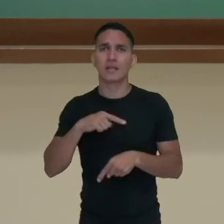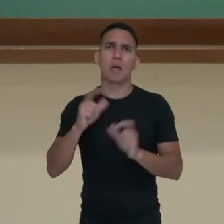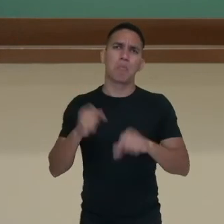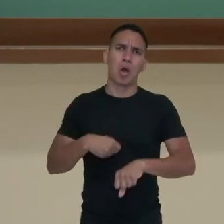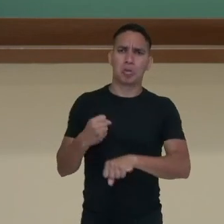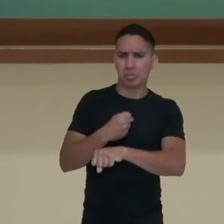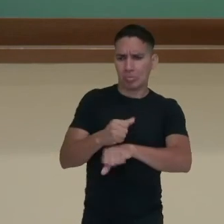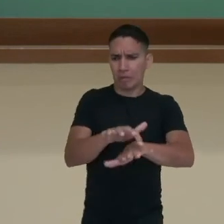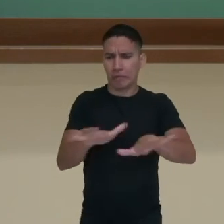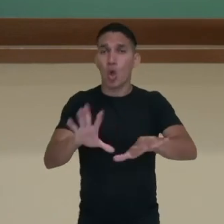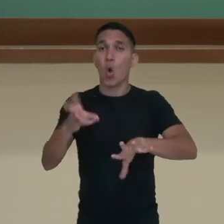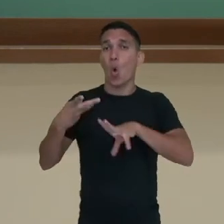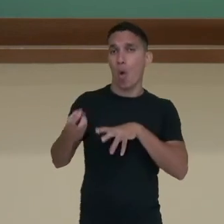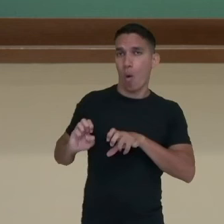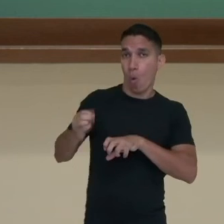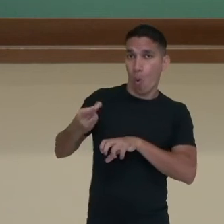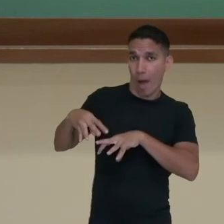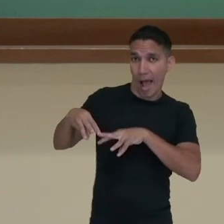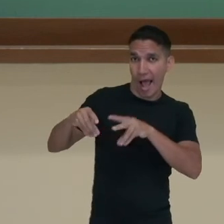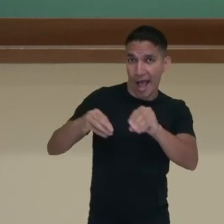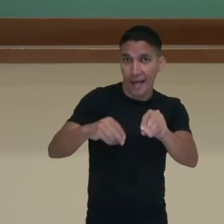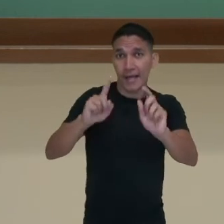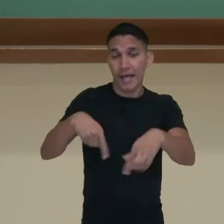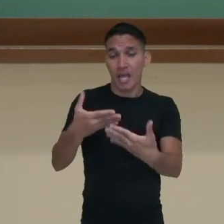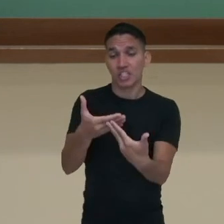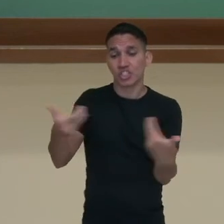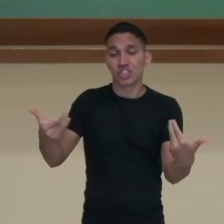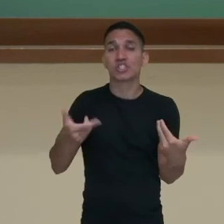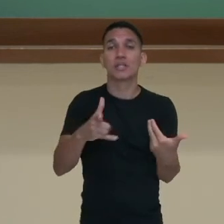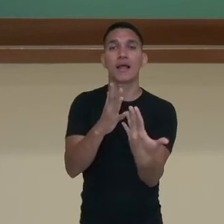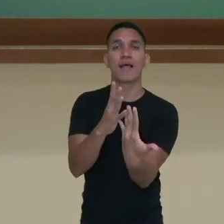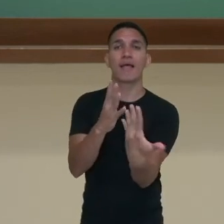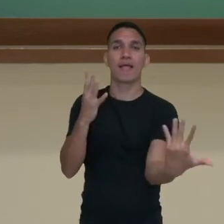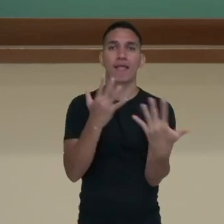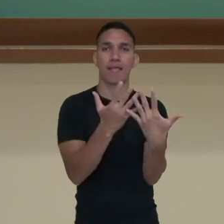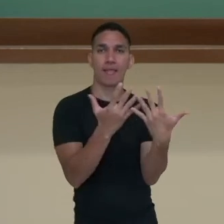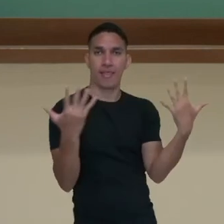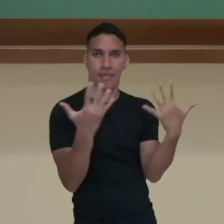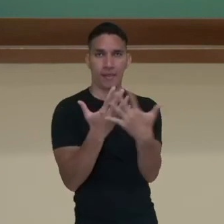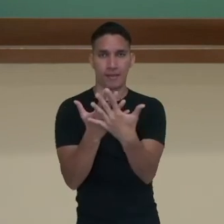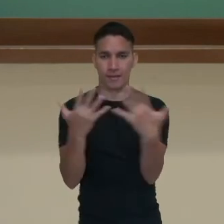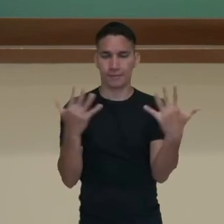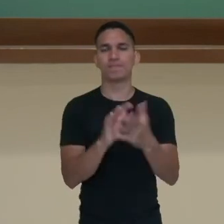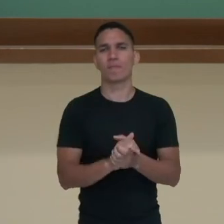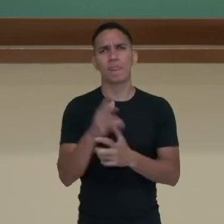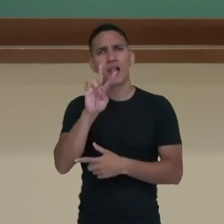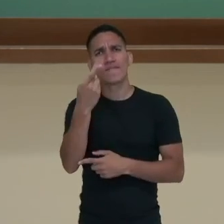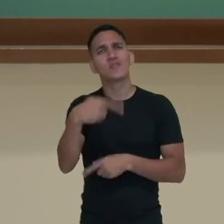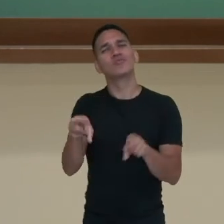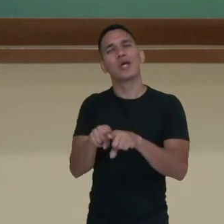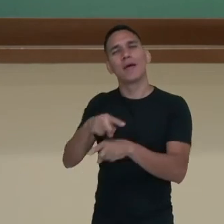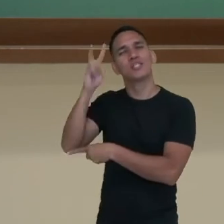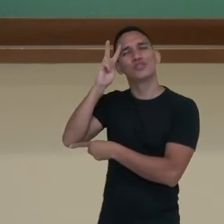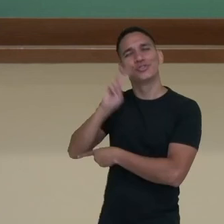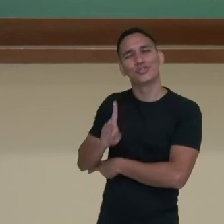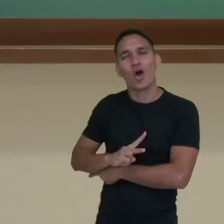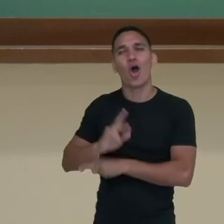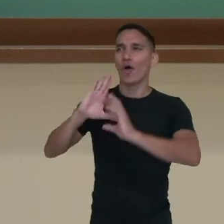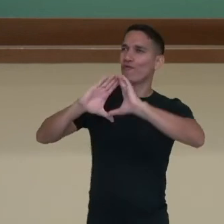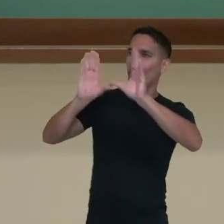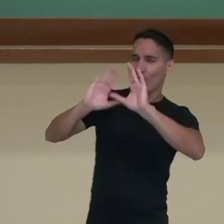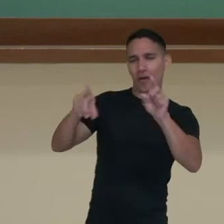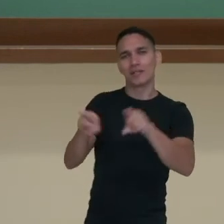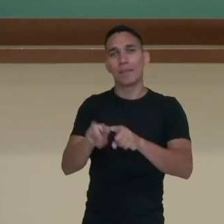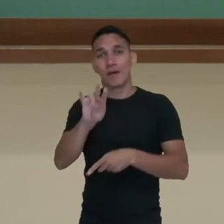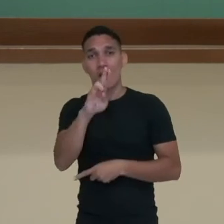cimento, de areia, e dividido por rede. Nós vimos ali o voleibol, a história do voleibol, vimos que o